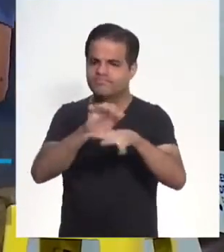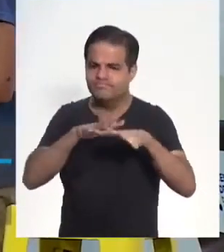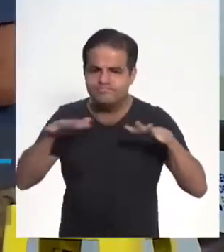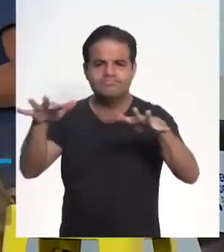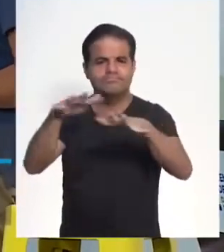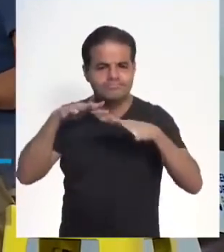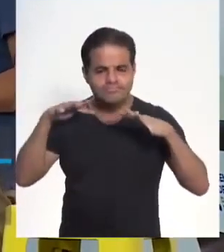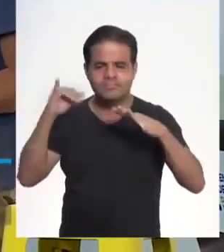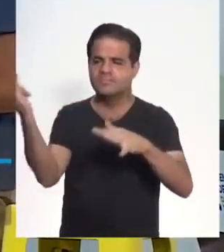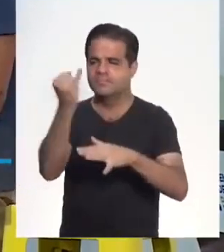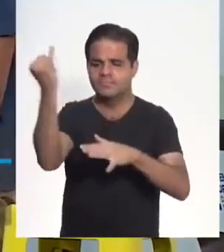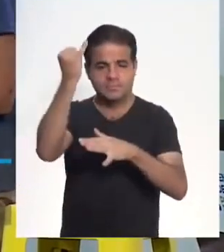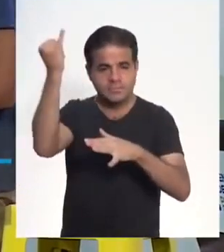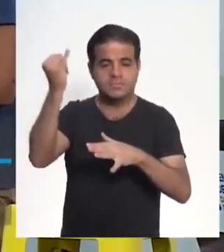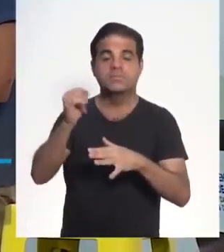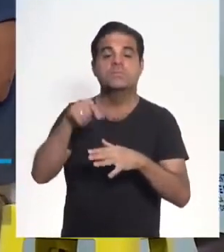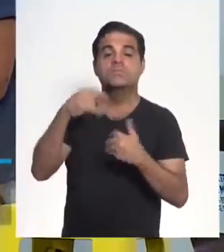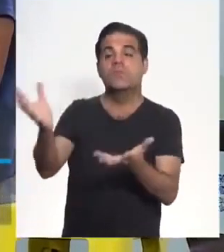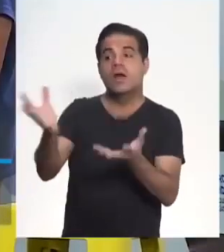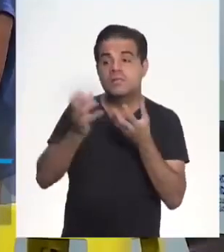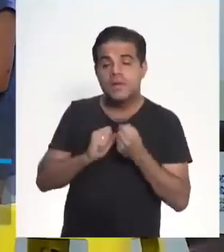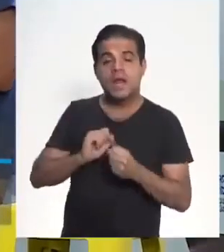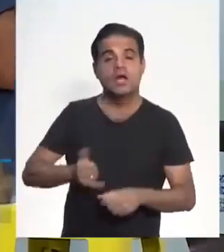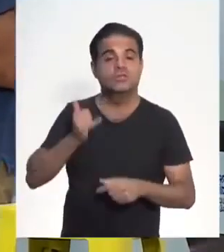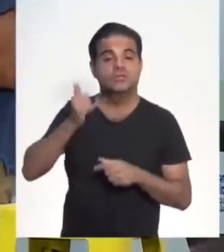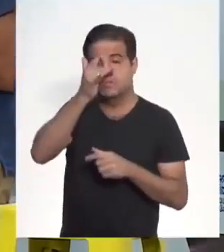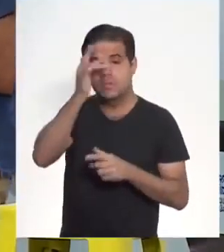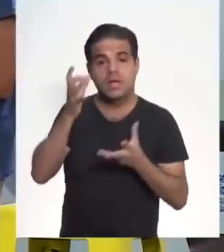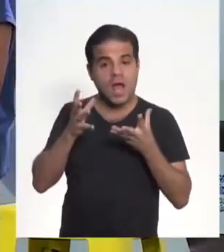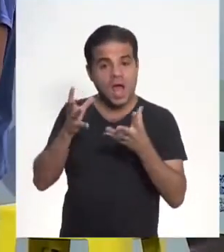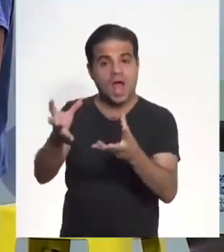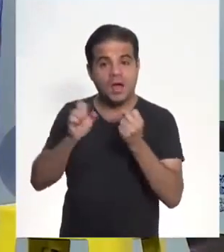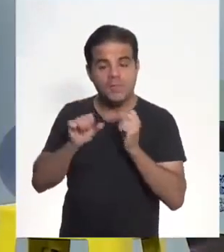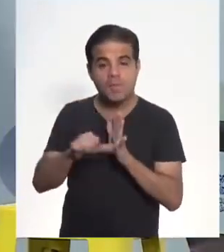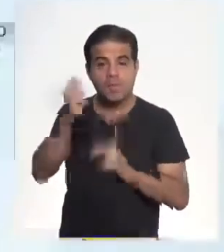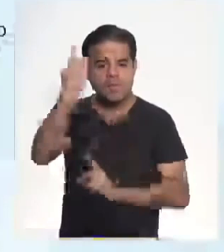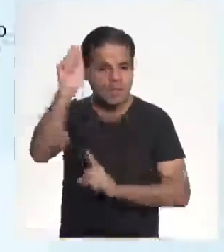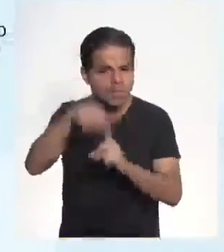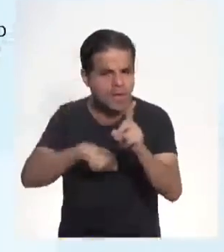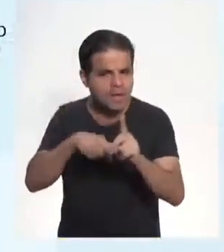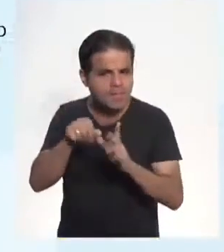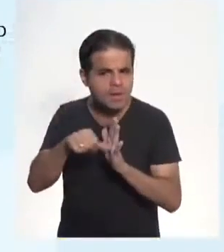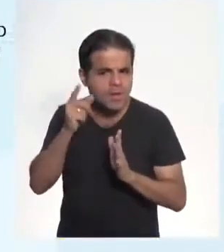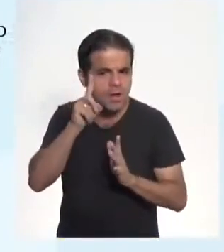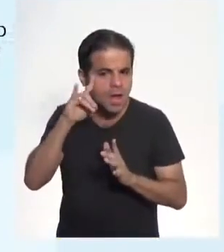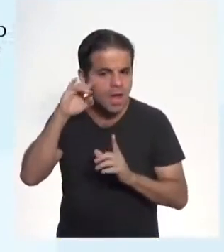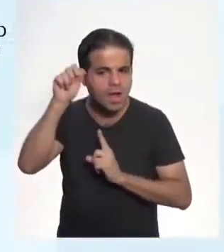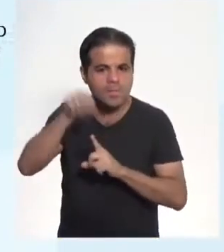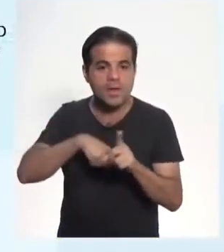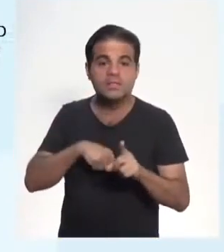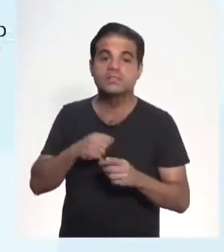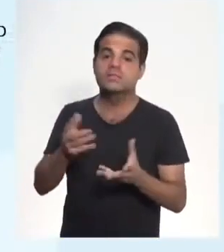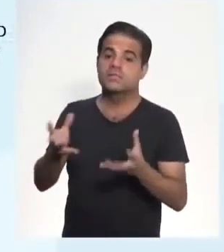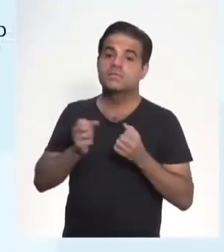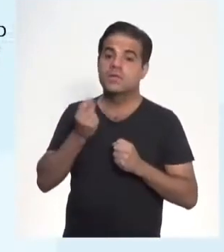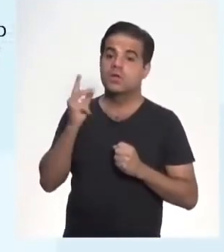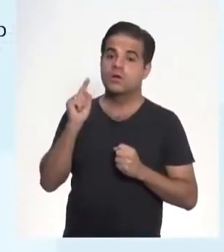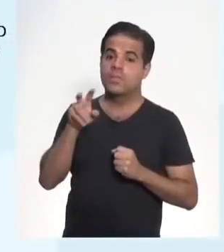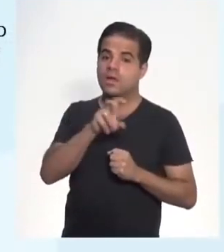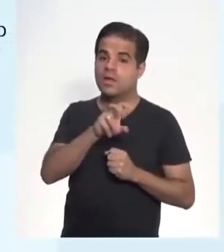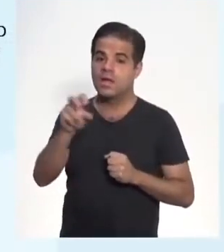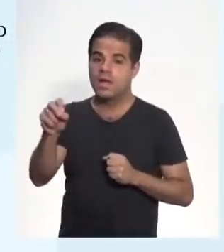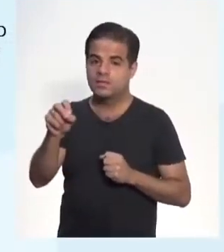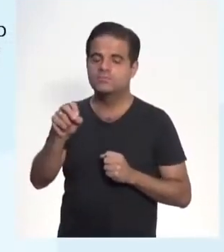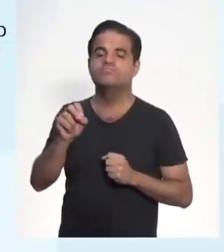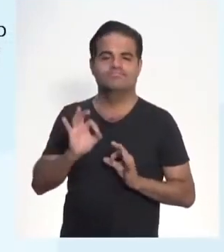bem? Tá? Então, ó, quanto receberá de juros uma pessoa que depositou no primeiro dia do mês, R$2.500. Ora, a gente está